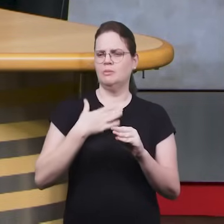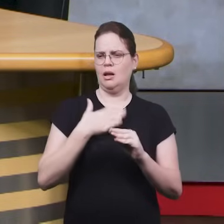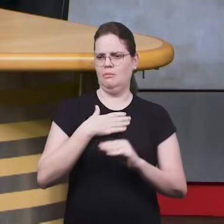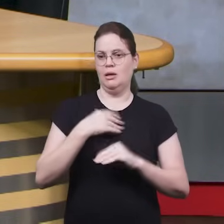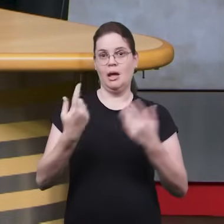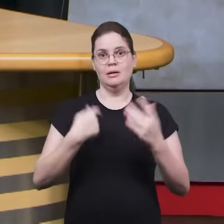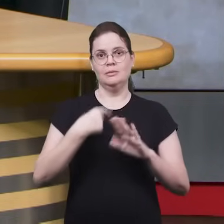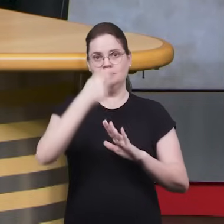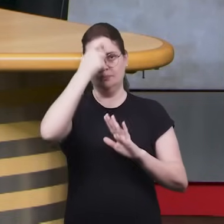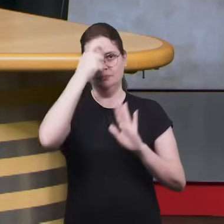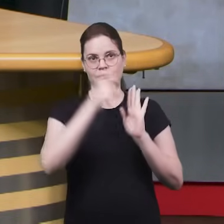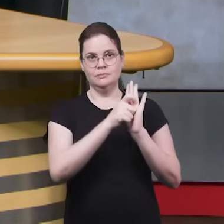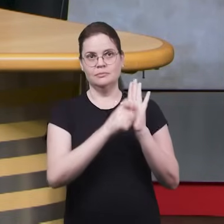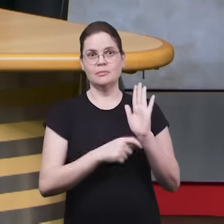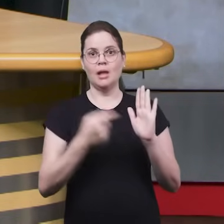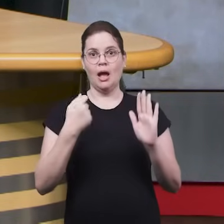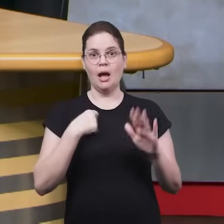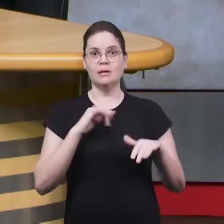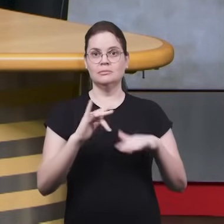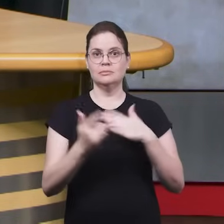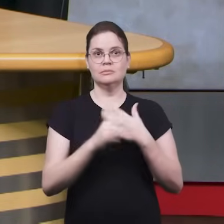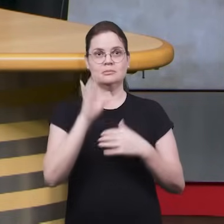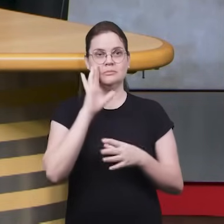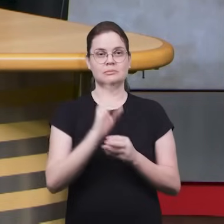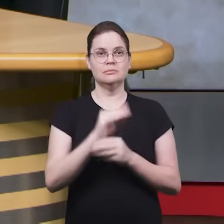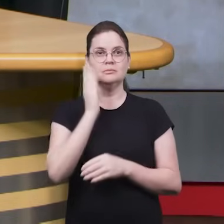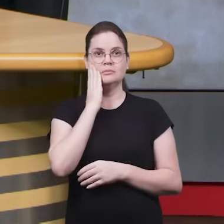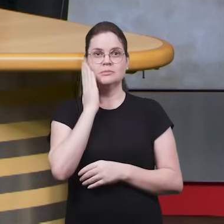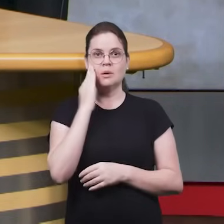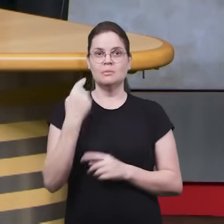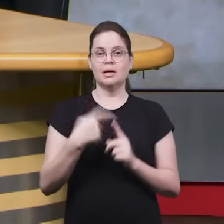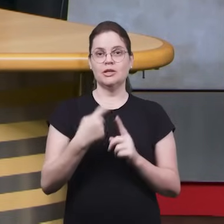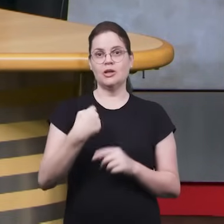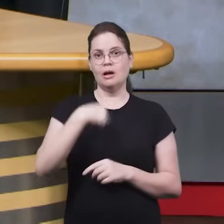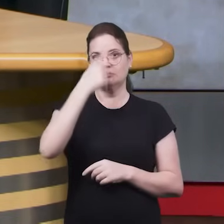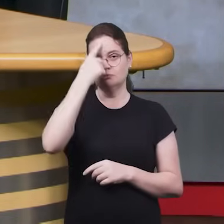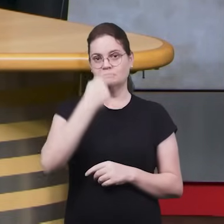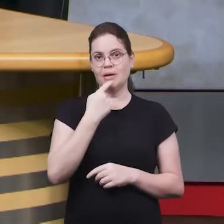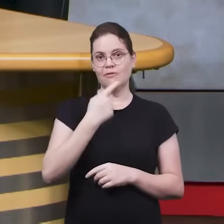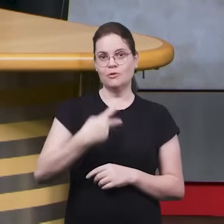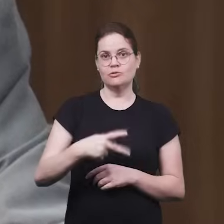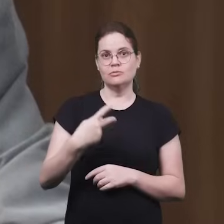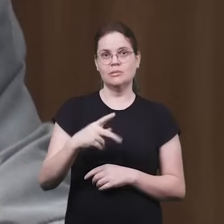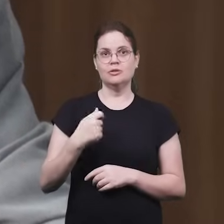igreja. Já conhece ele, né? Porque ele já tem esse perfil. Ele já